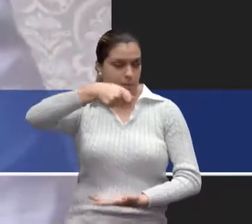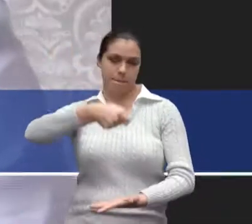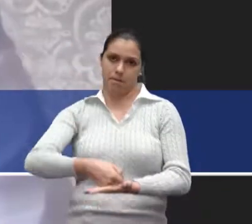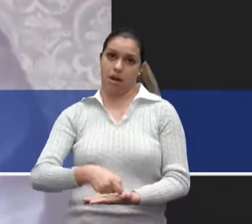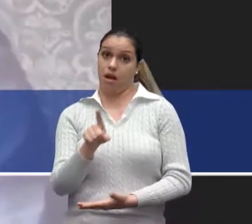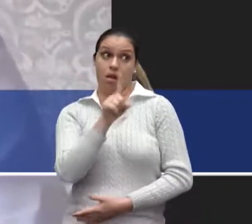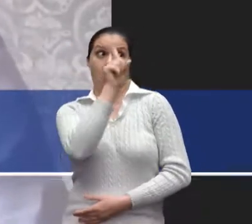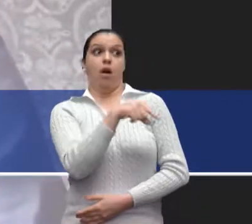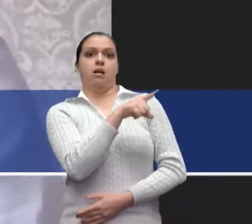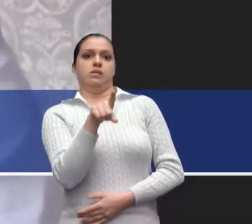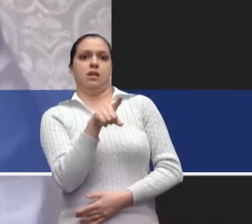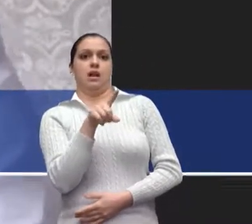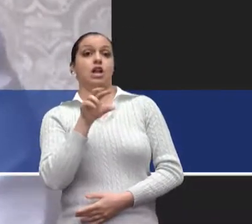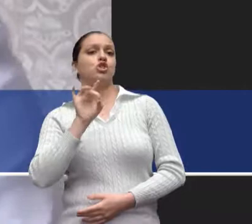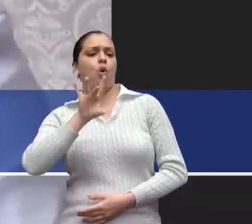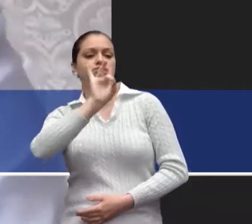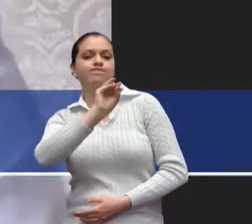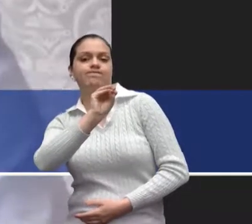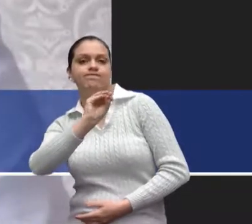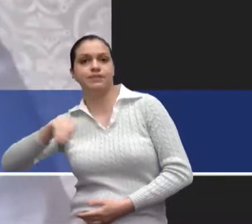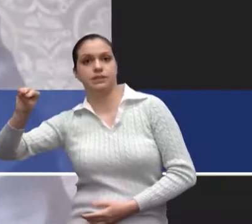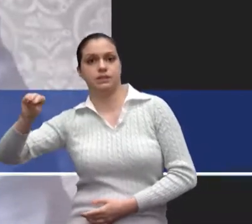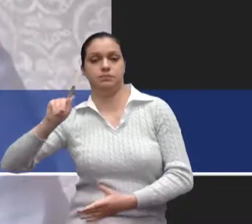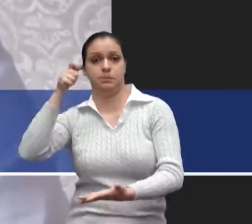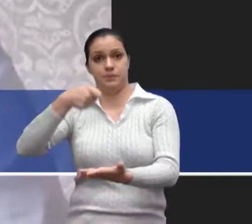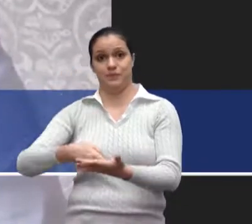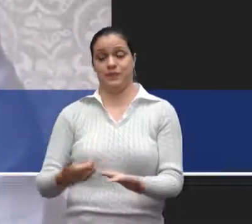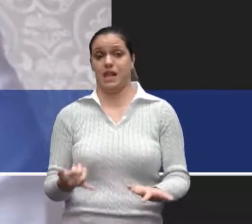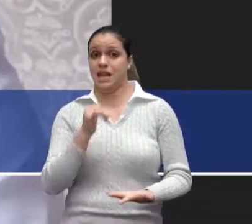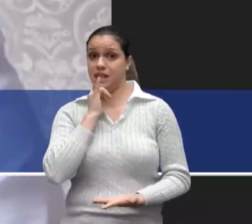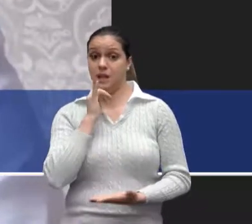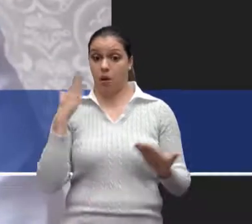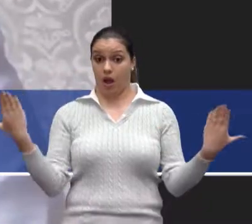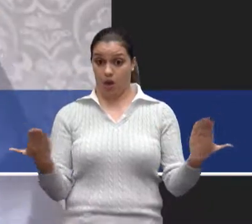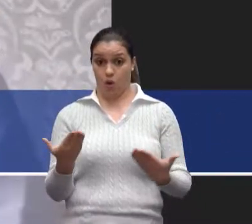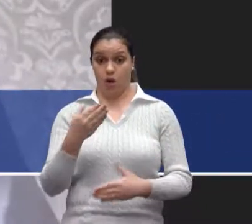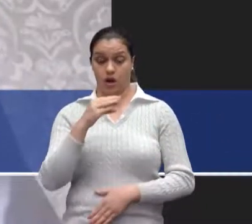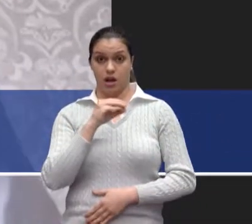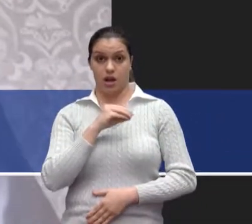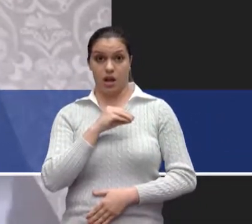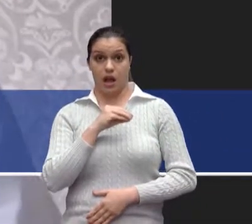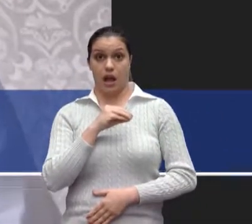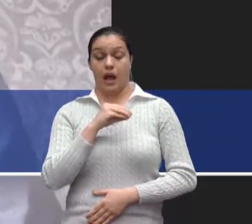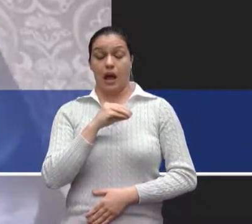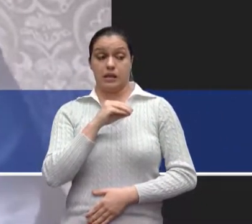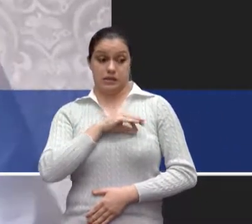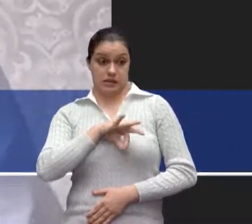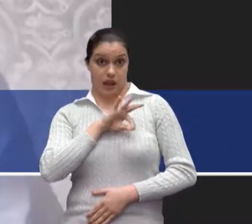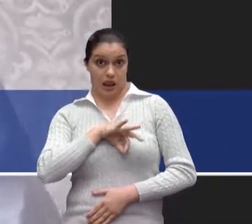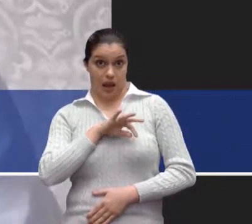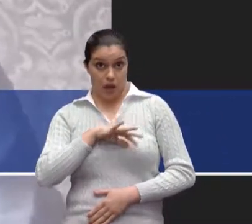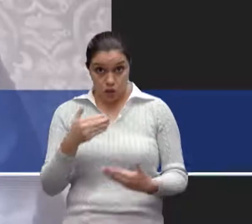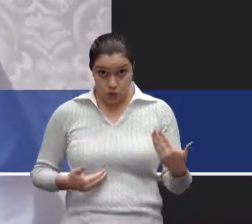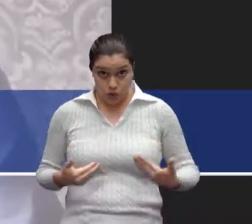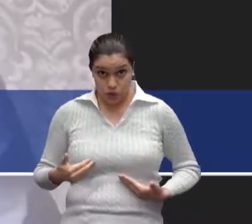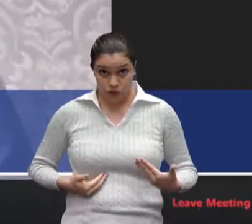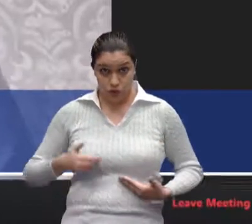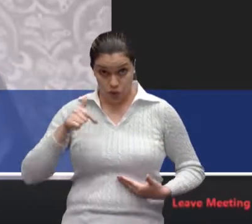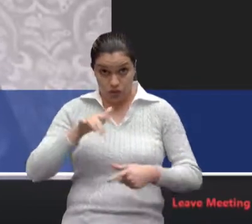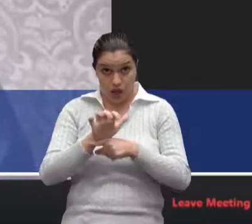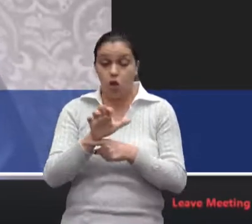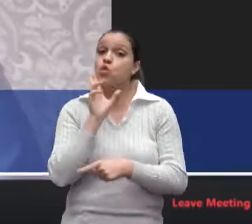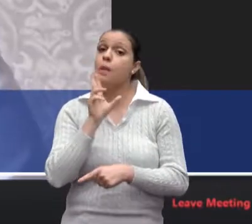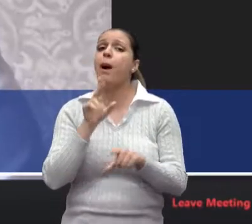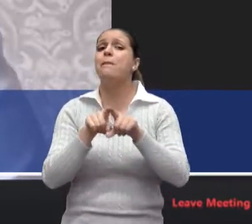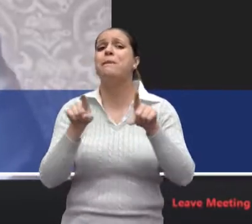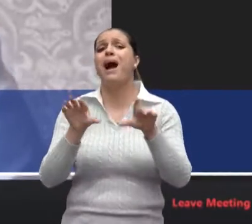do financiamento. Vai ser pago lá na frente. Porque nesse momento, às vezes o servidor não está